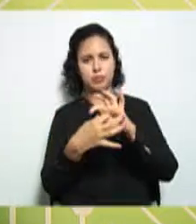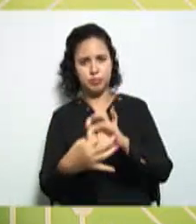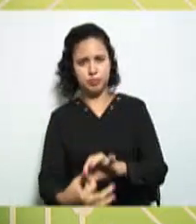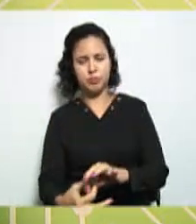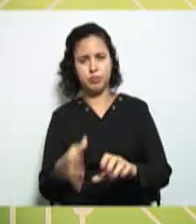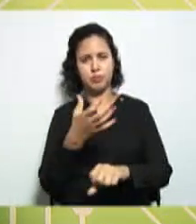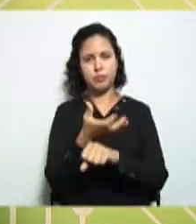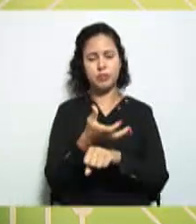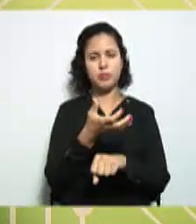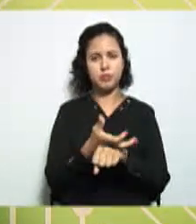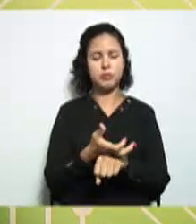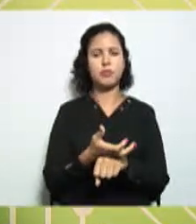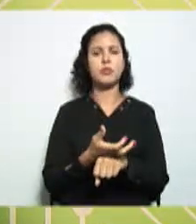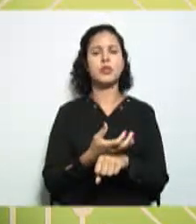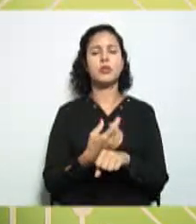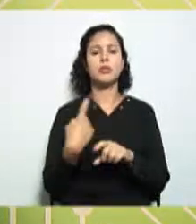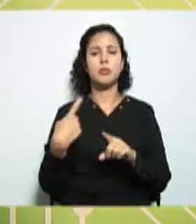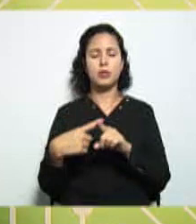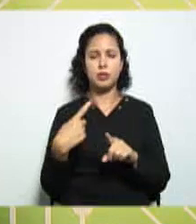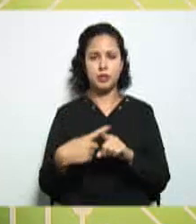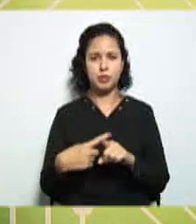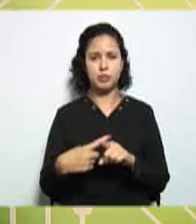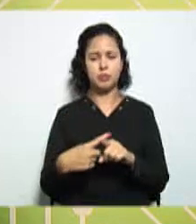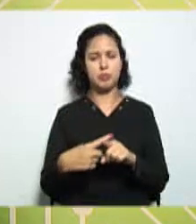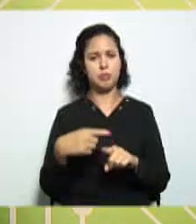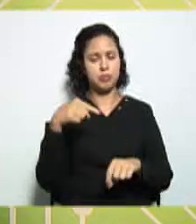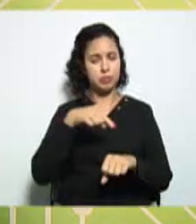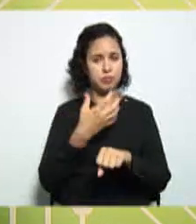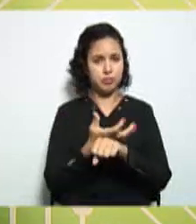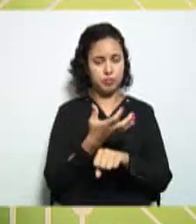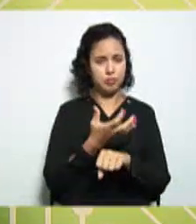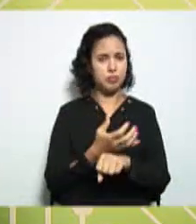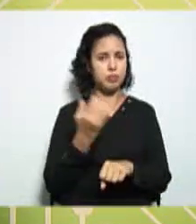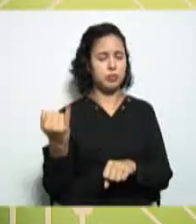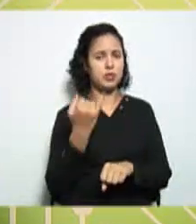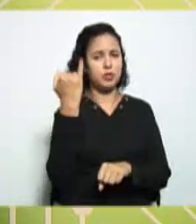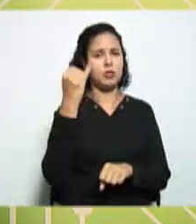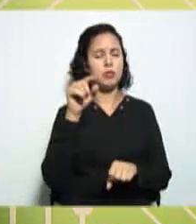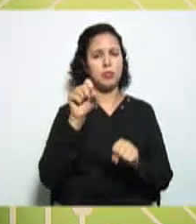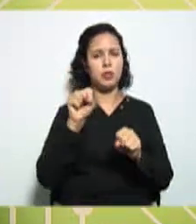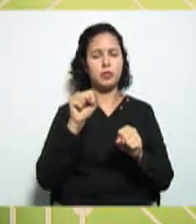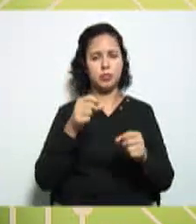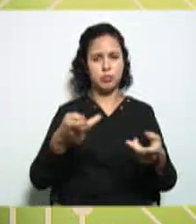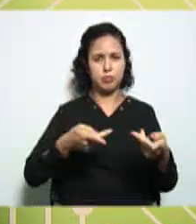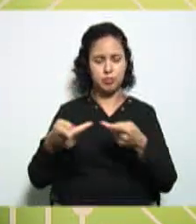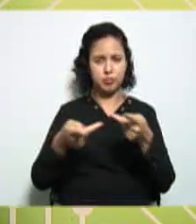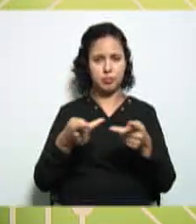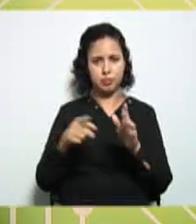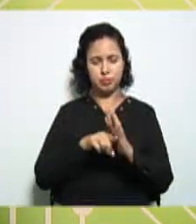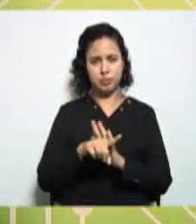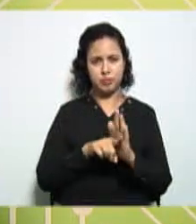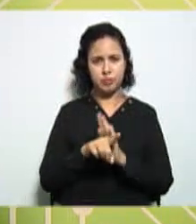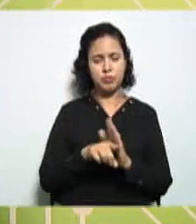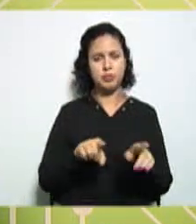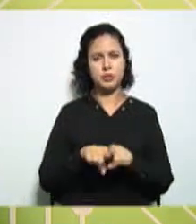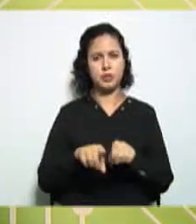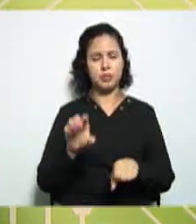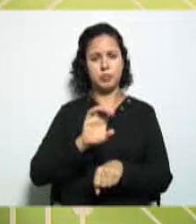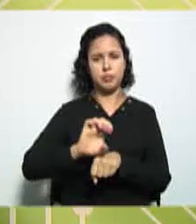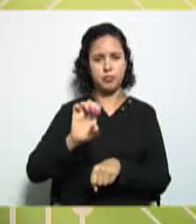partir dela você pode, né, fazer um projeto de pesquisa, pode também iniciar o seu estágio supervisionado e